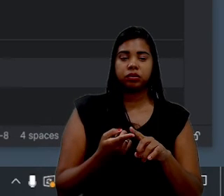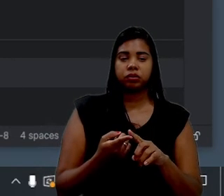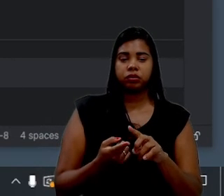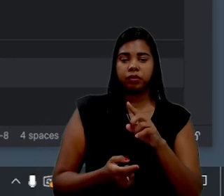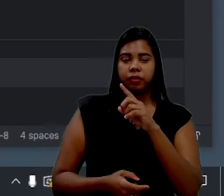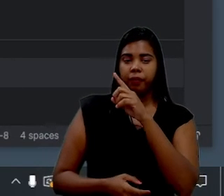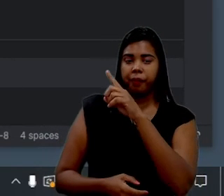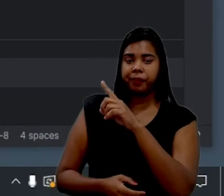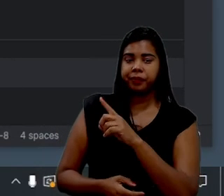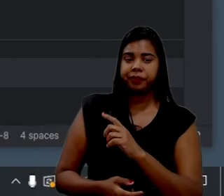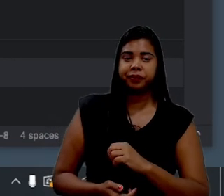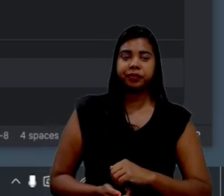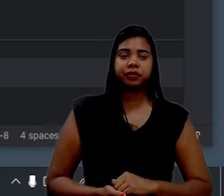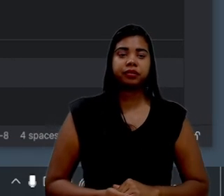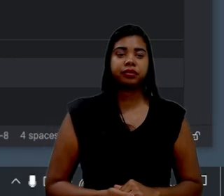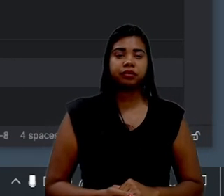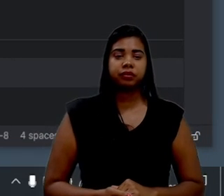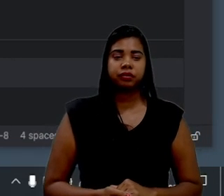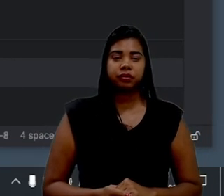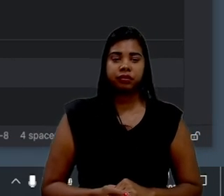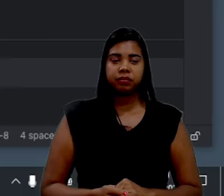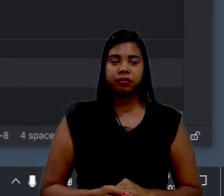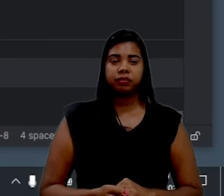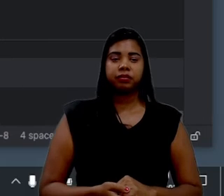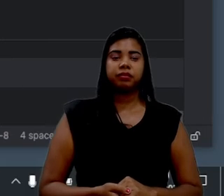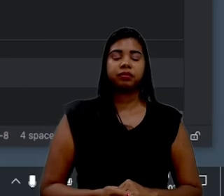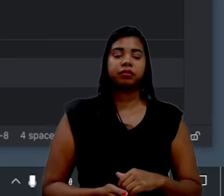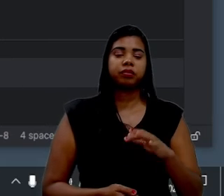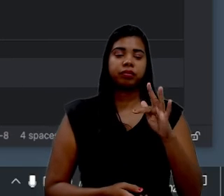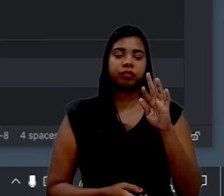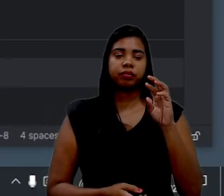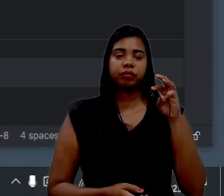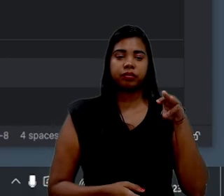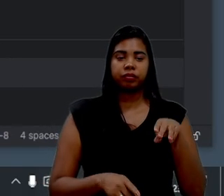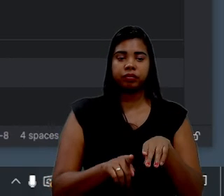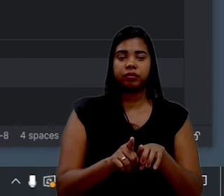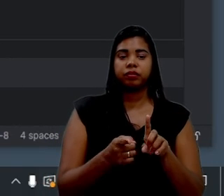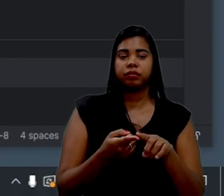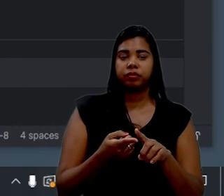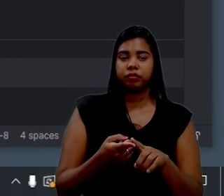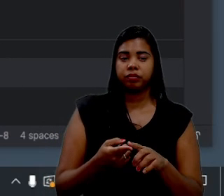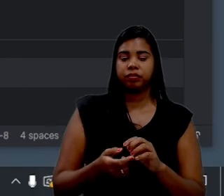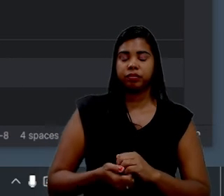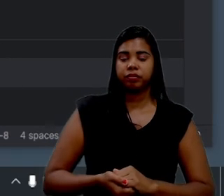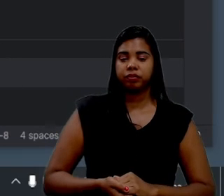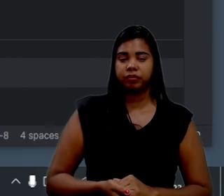dentro dele? Tem esse padrão from, né?